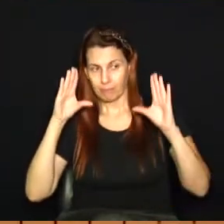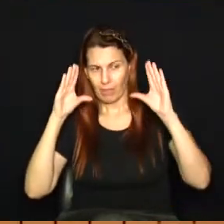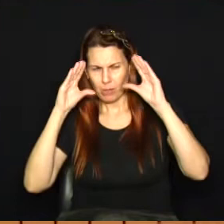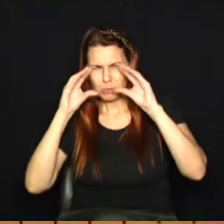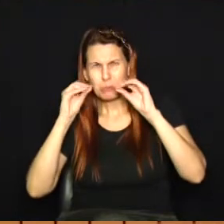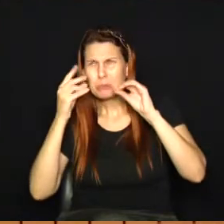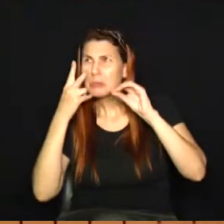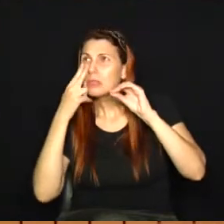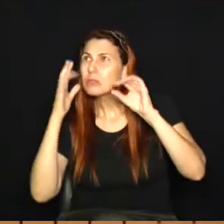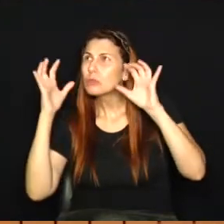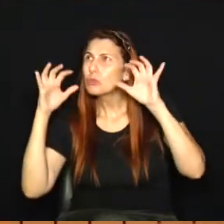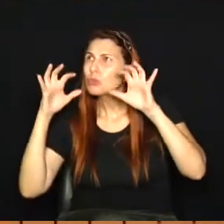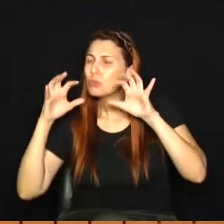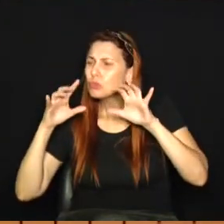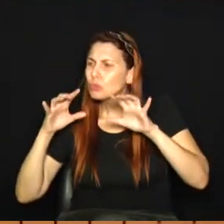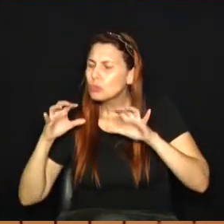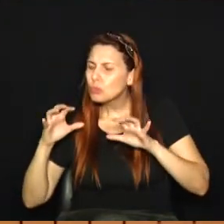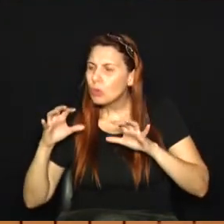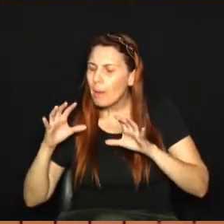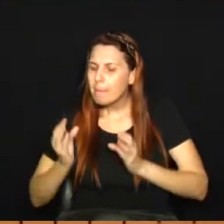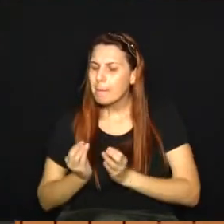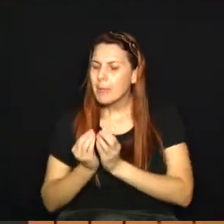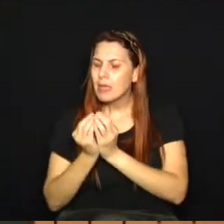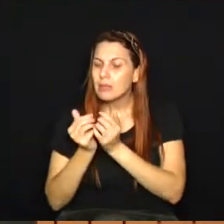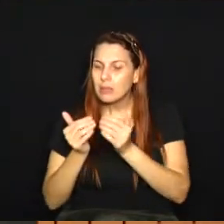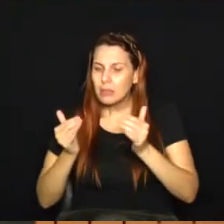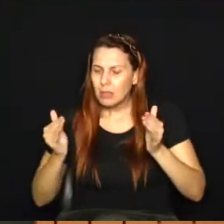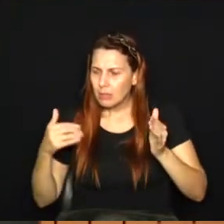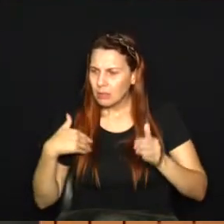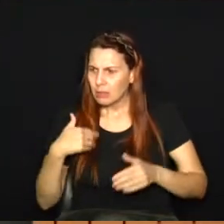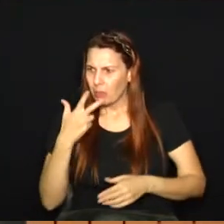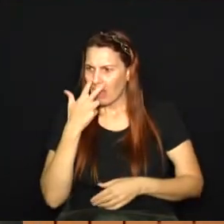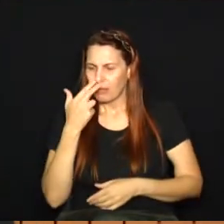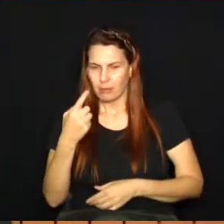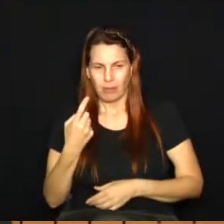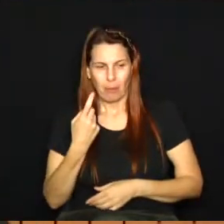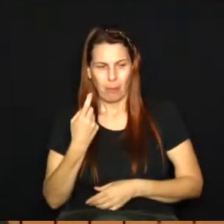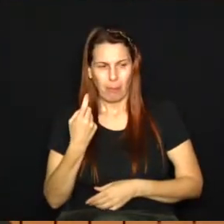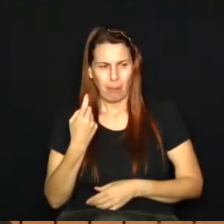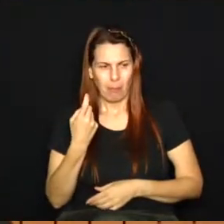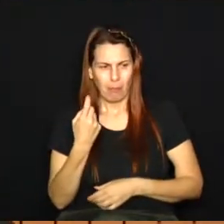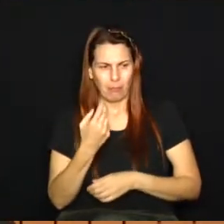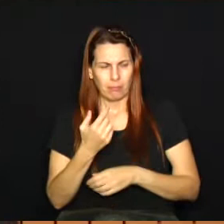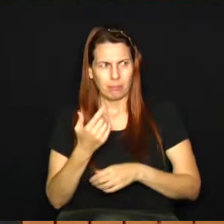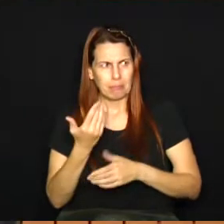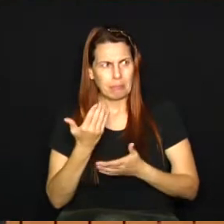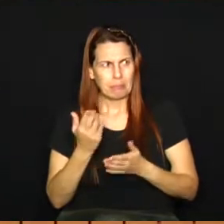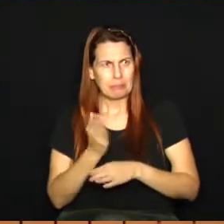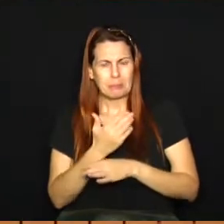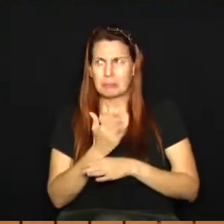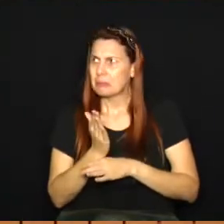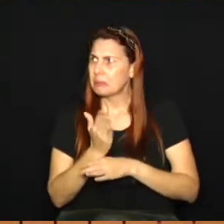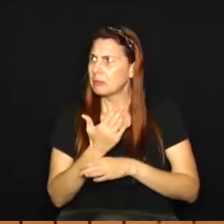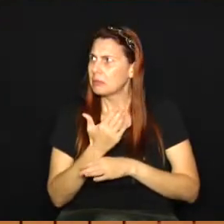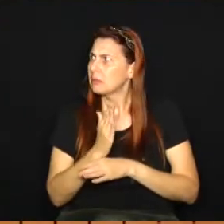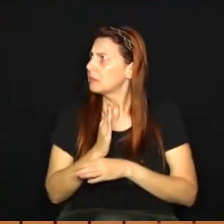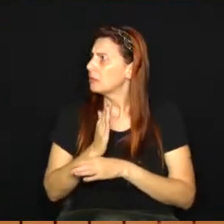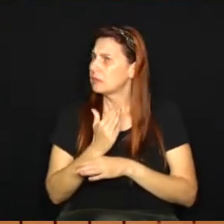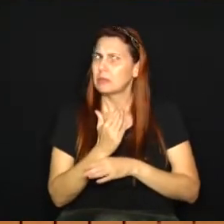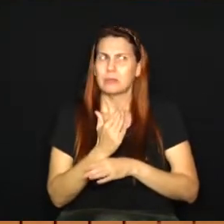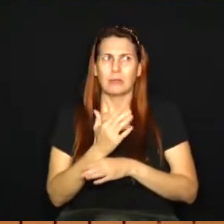meio chovendo, teve a missa de abertura, eu me sentia um peixe fora d'água, naquela noite. Eu falava, o que eu estou fazendo